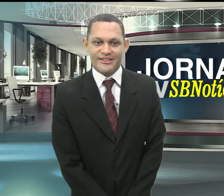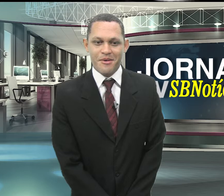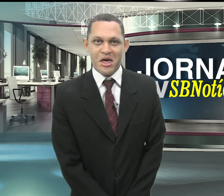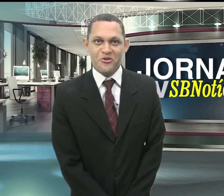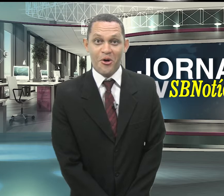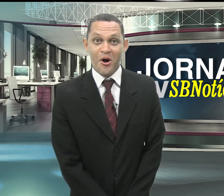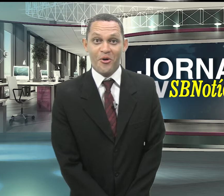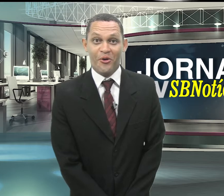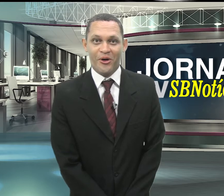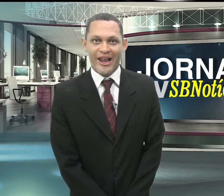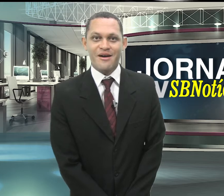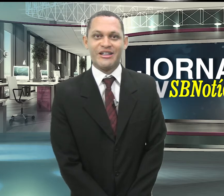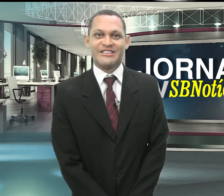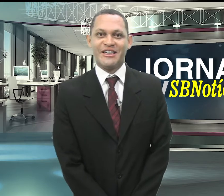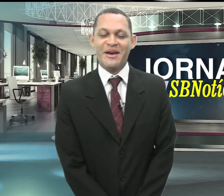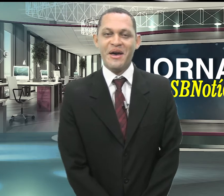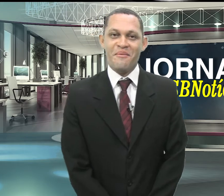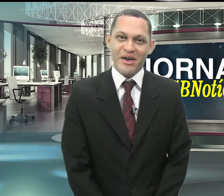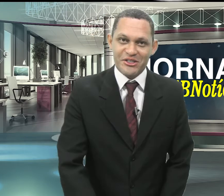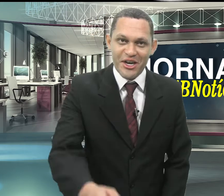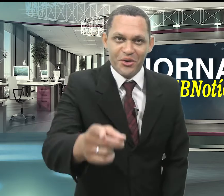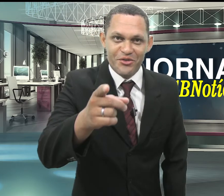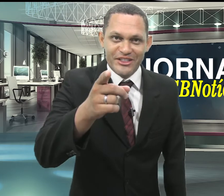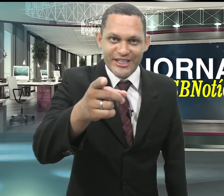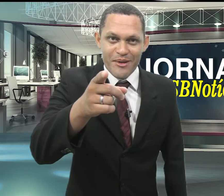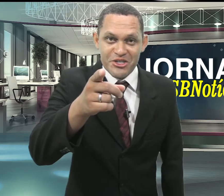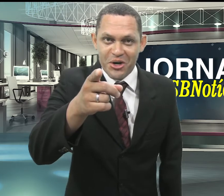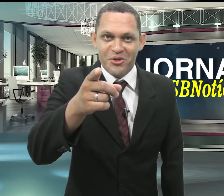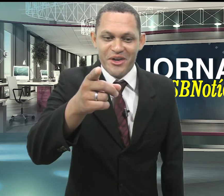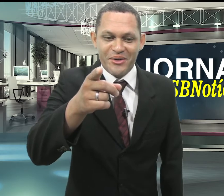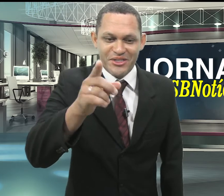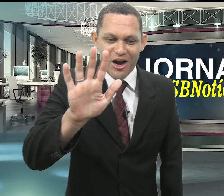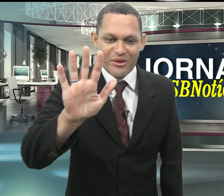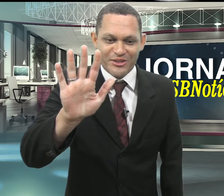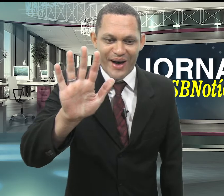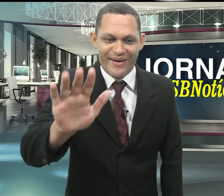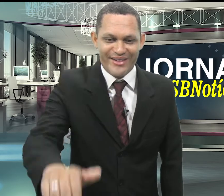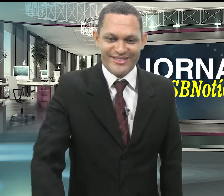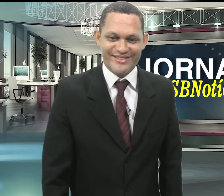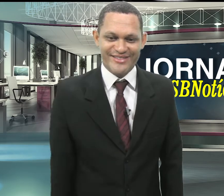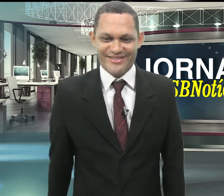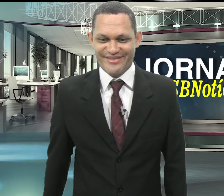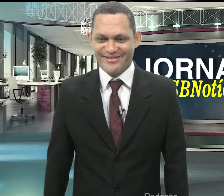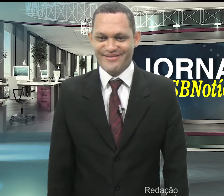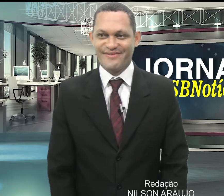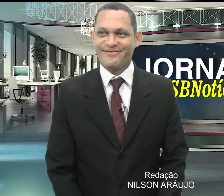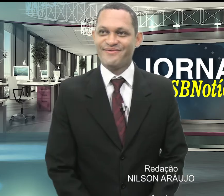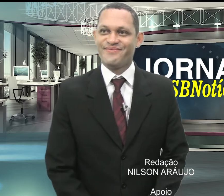sexta-feira, semana voou. Lembre-se, mexeu com você, mexeu comigo. Tchau, pessoal.